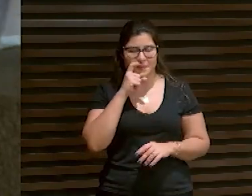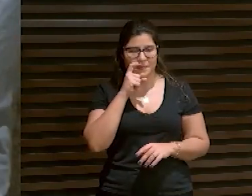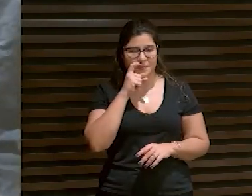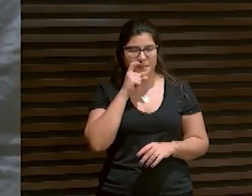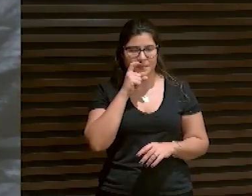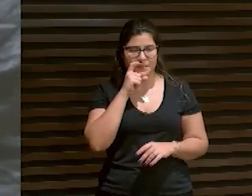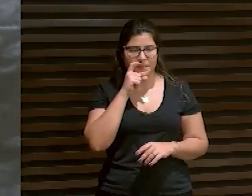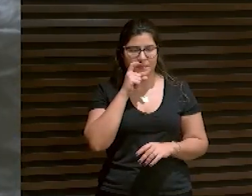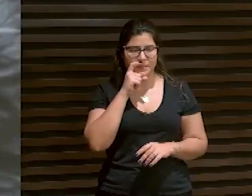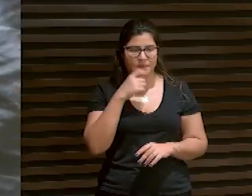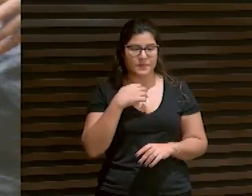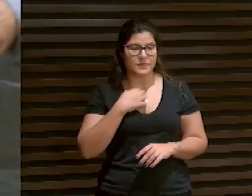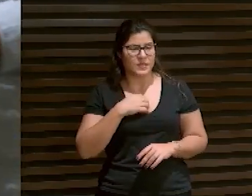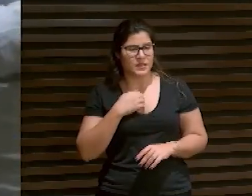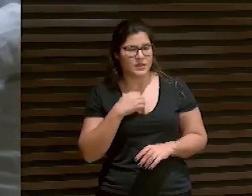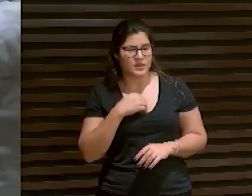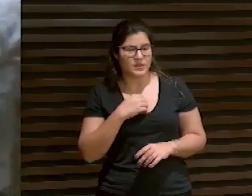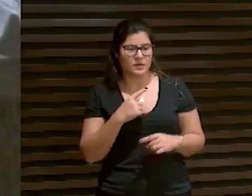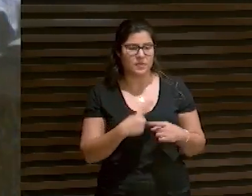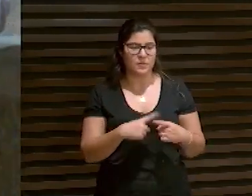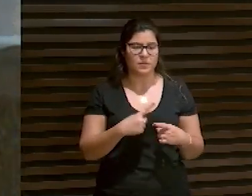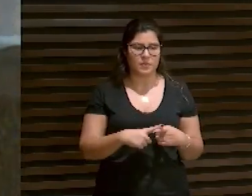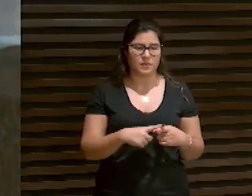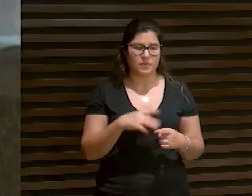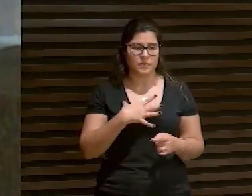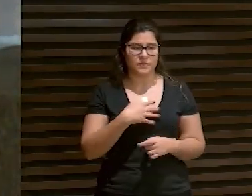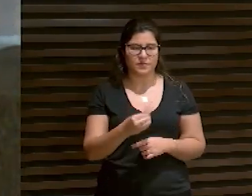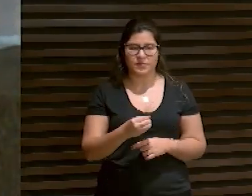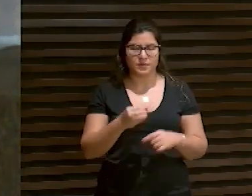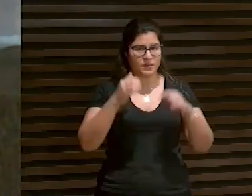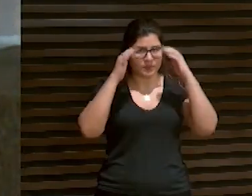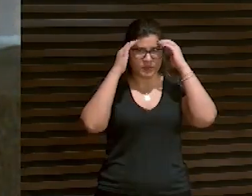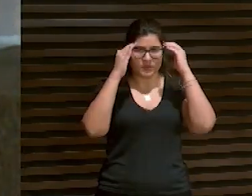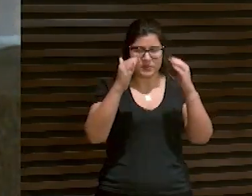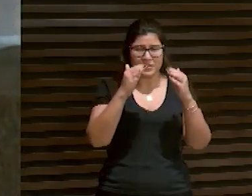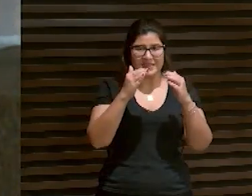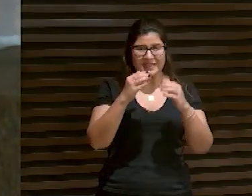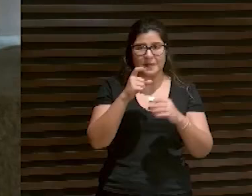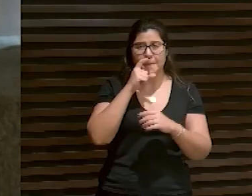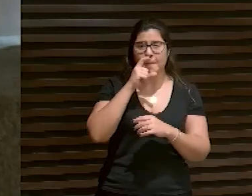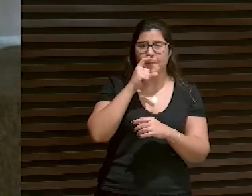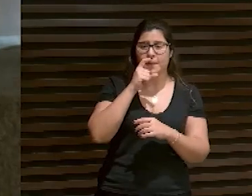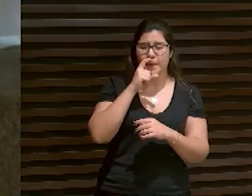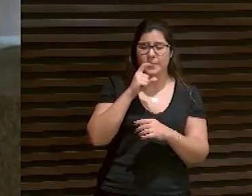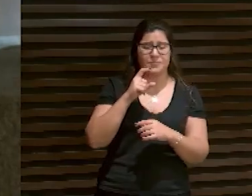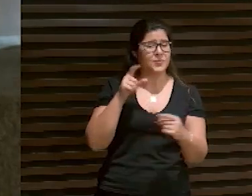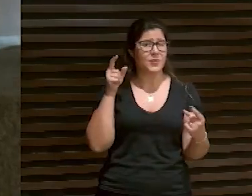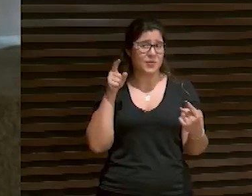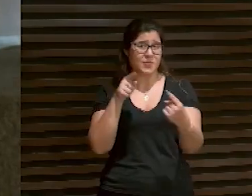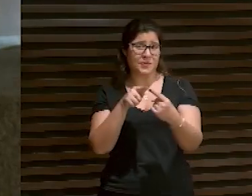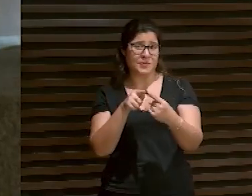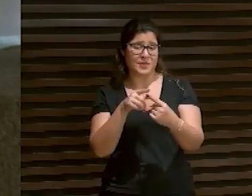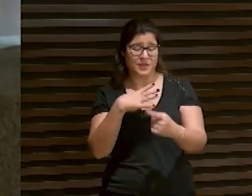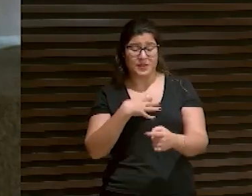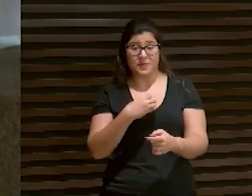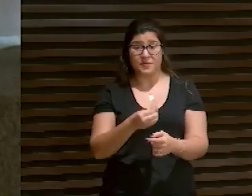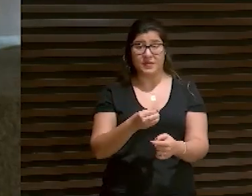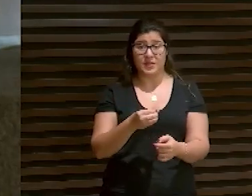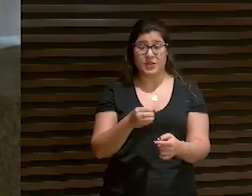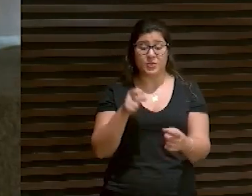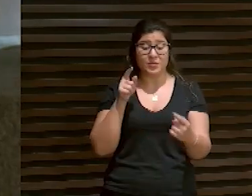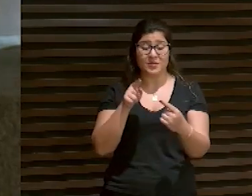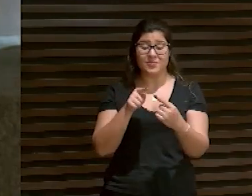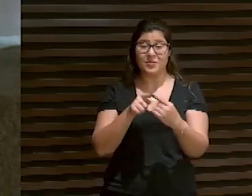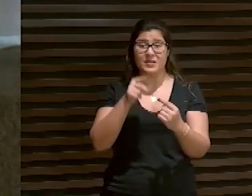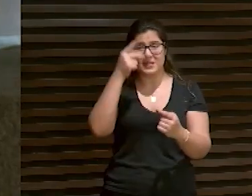irritado porque ele não está sendo obedecido. O pai deixa de focar no filho e foca em si mesmo.